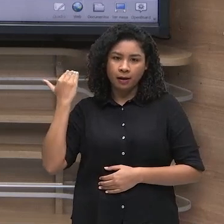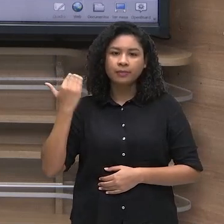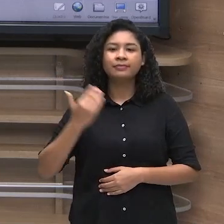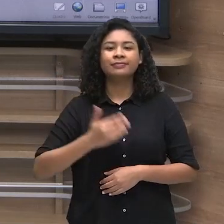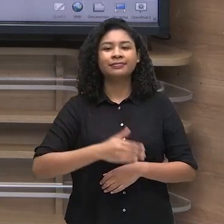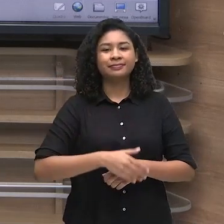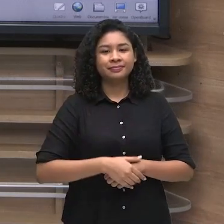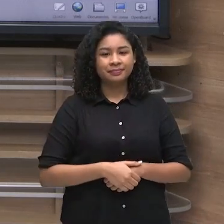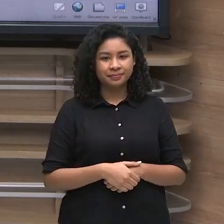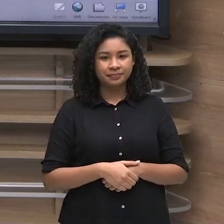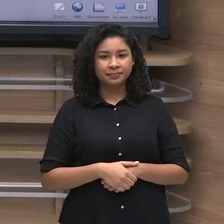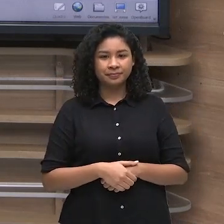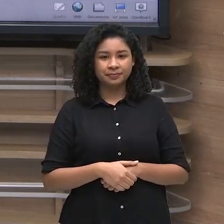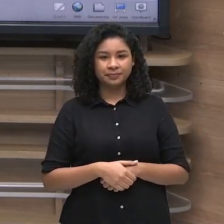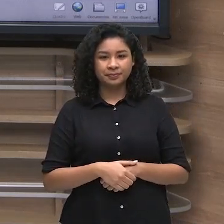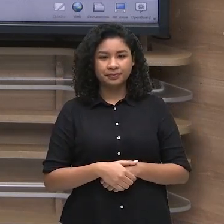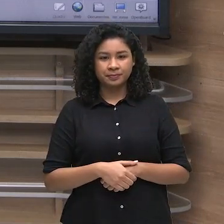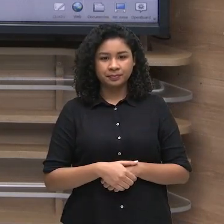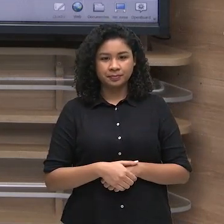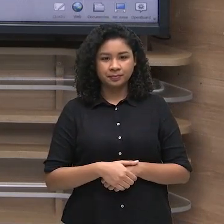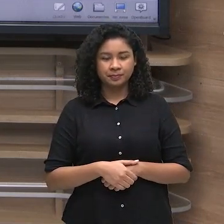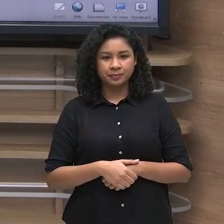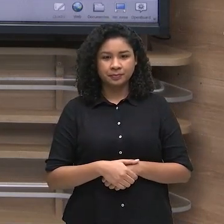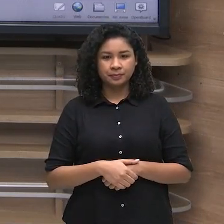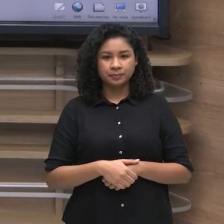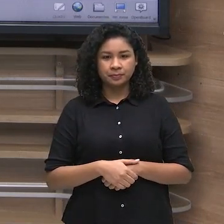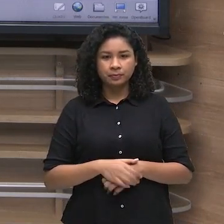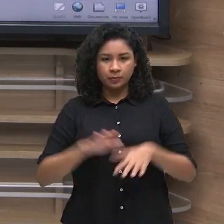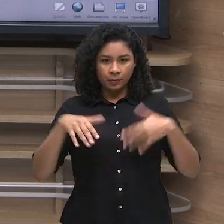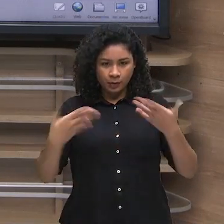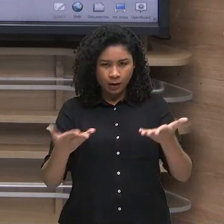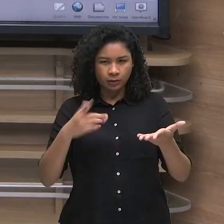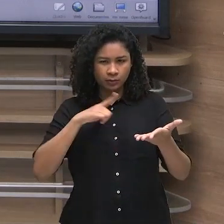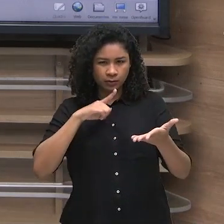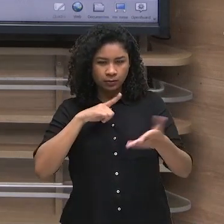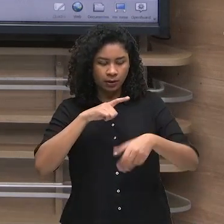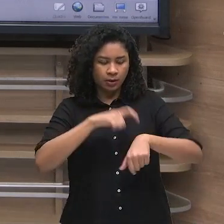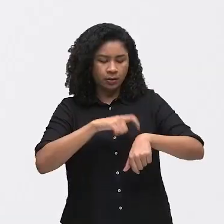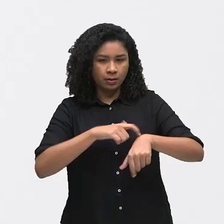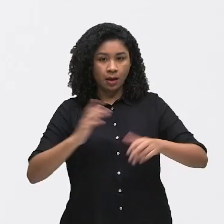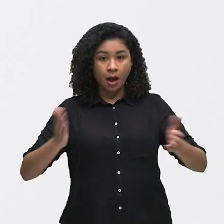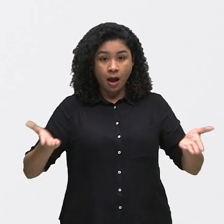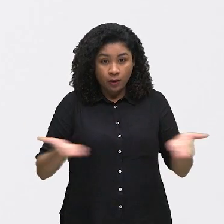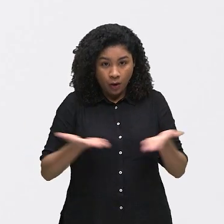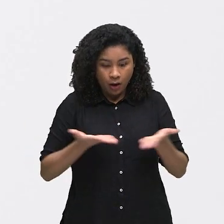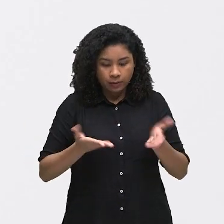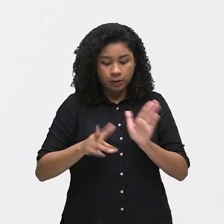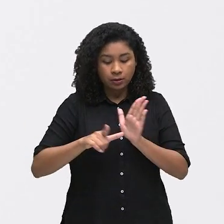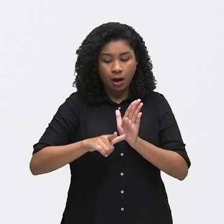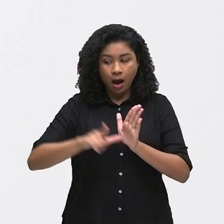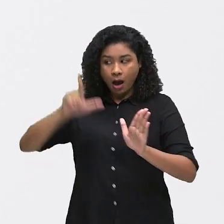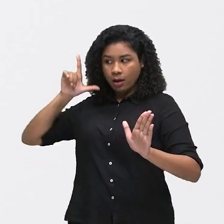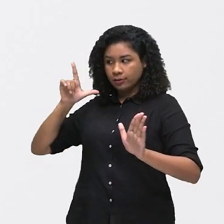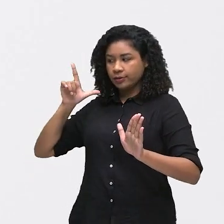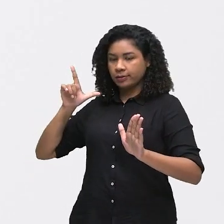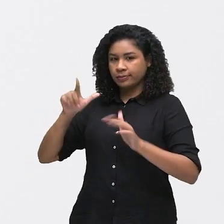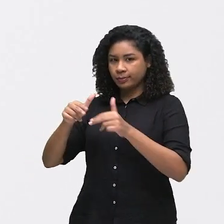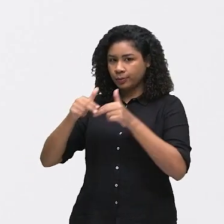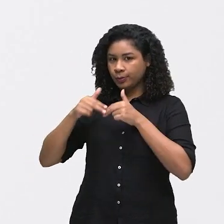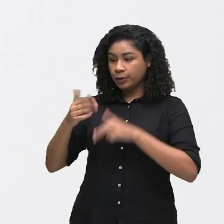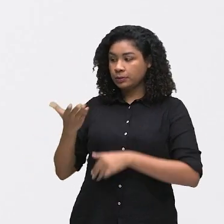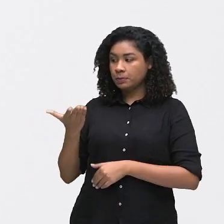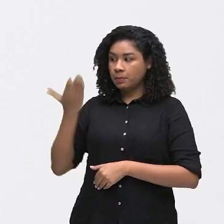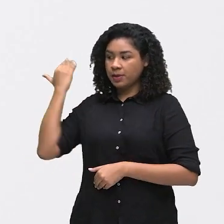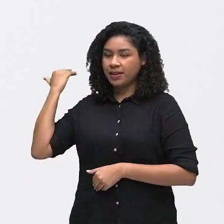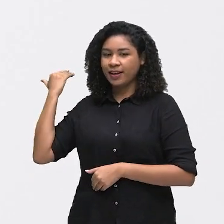antes do momento atual, do presente. Então, o passado é conhecido como pretérito, como